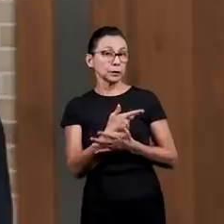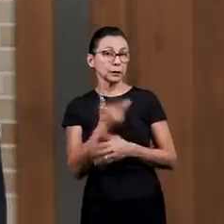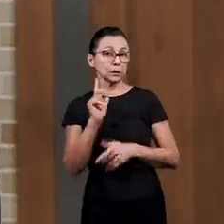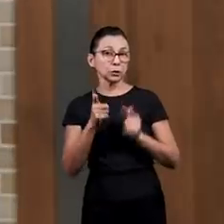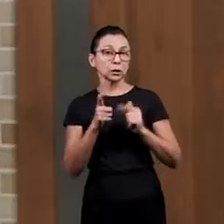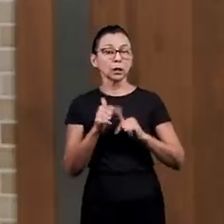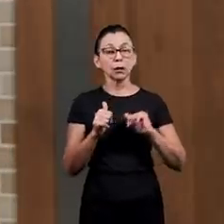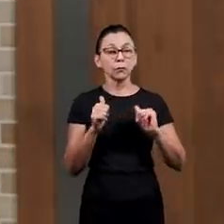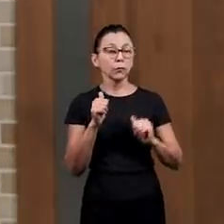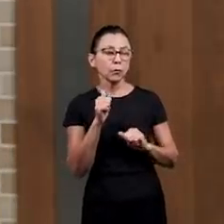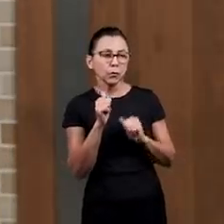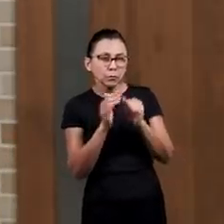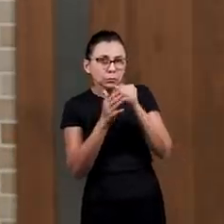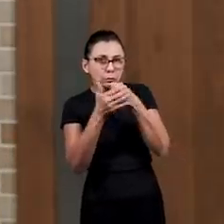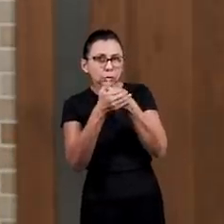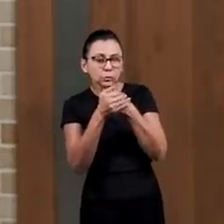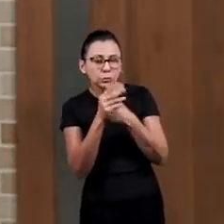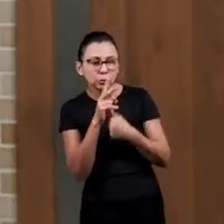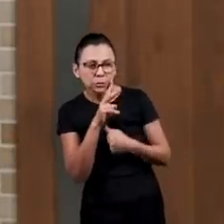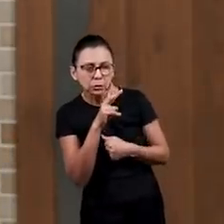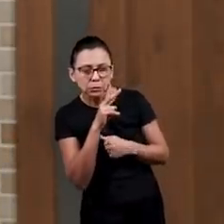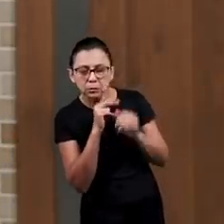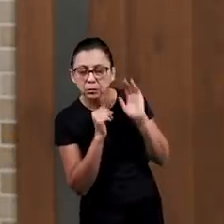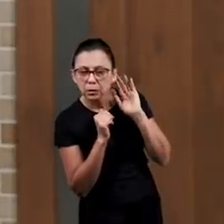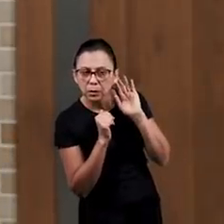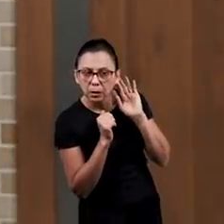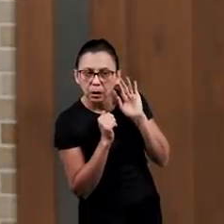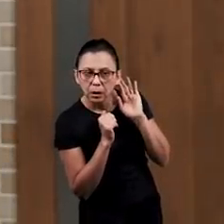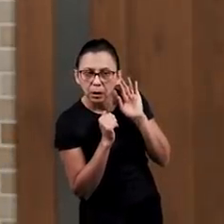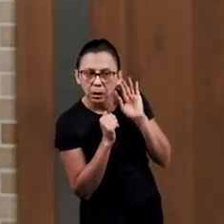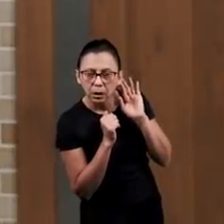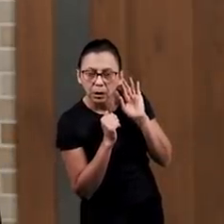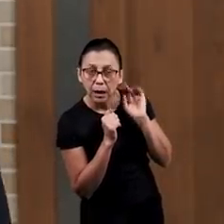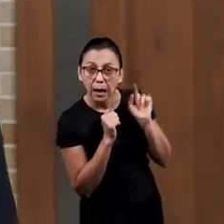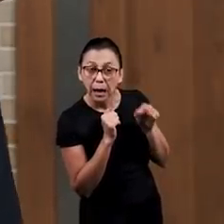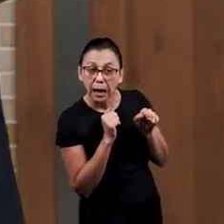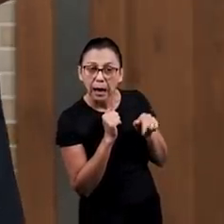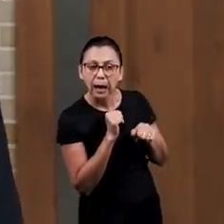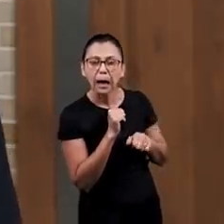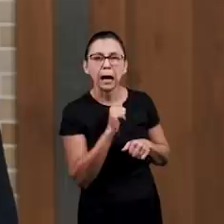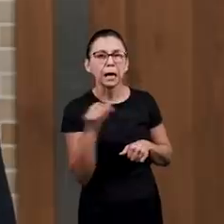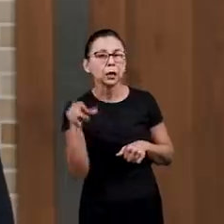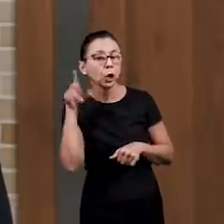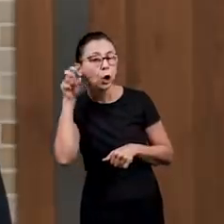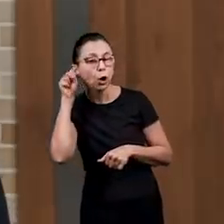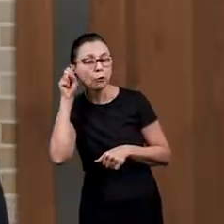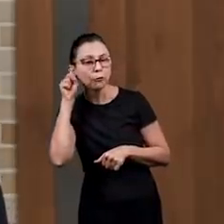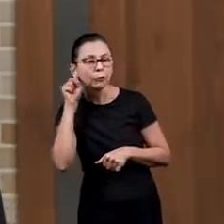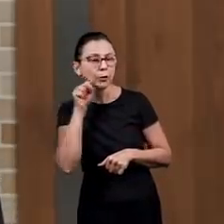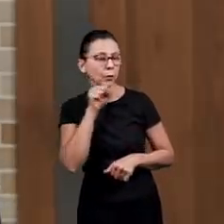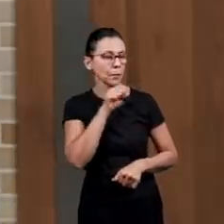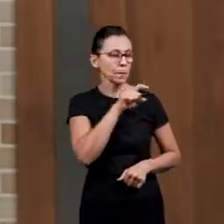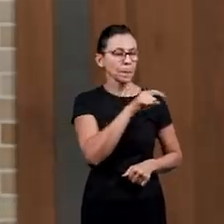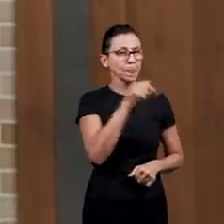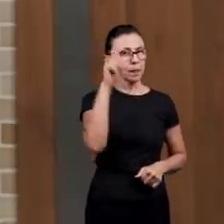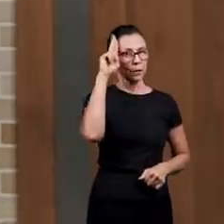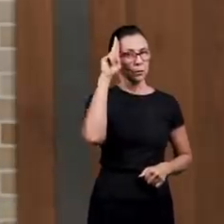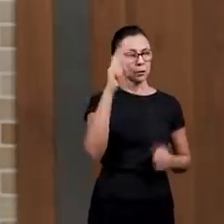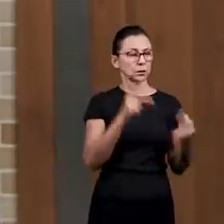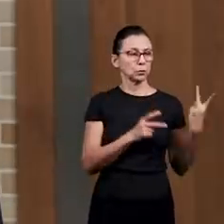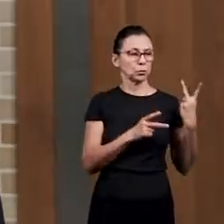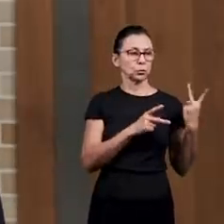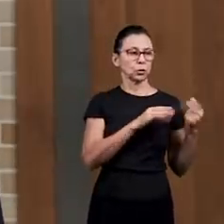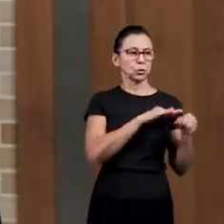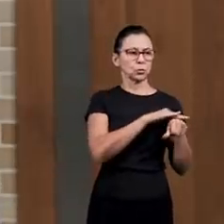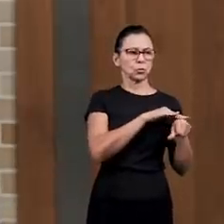que teve. E esse que ouviu o sonho disse para ele bem assim: esse sonho só pode ser uma